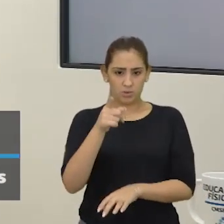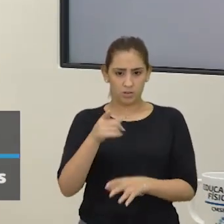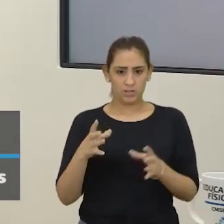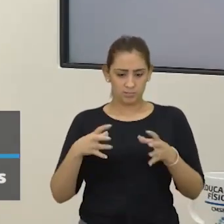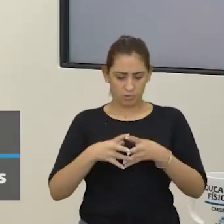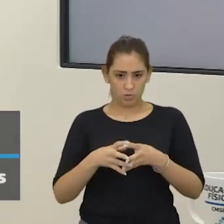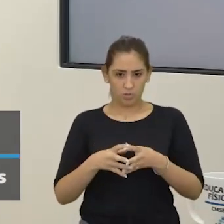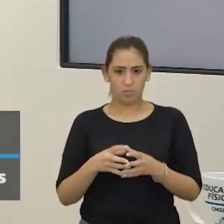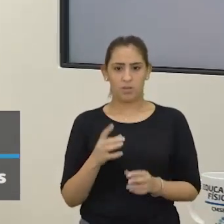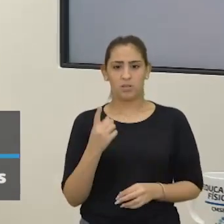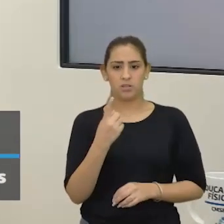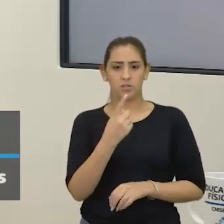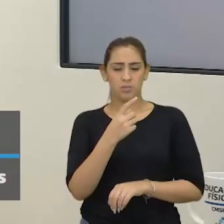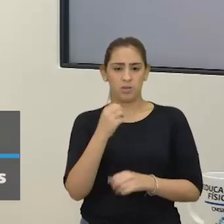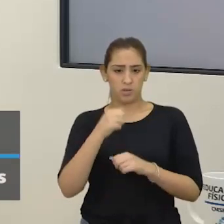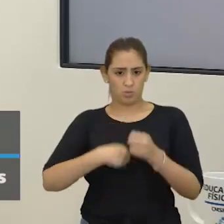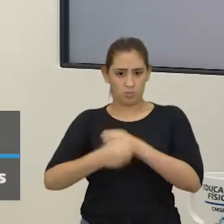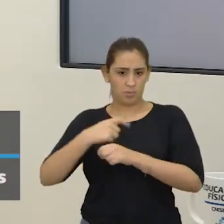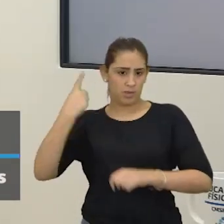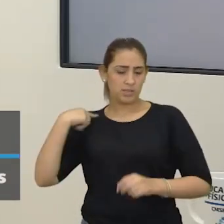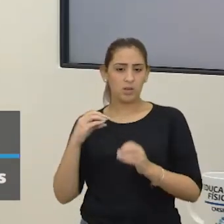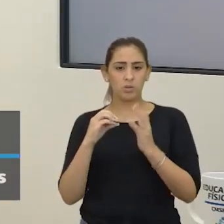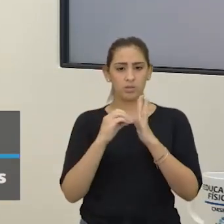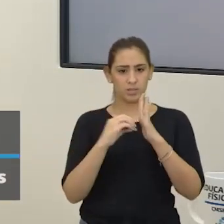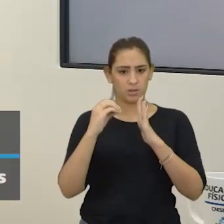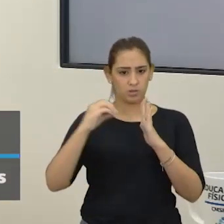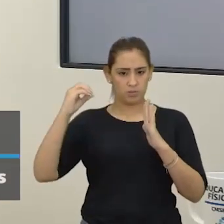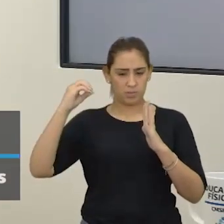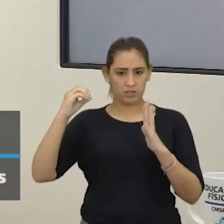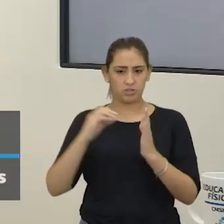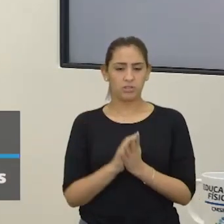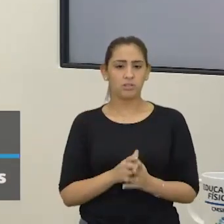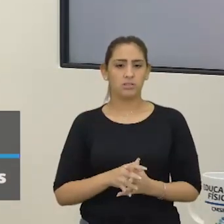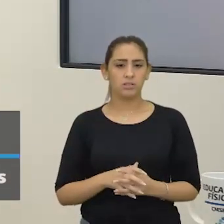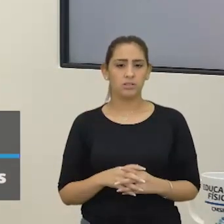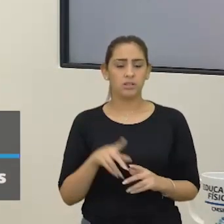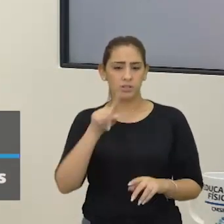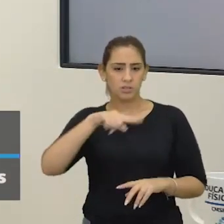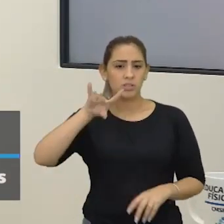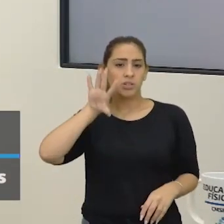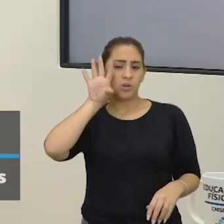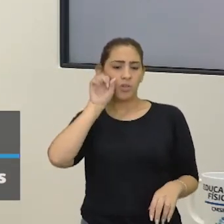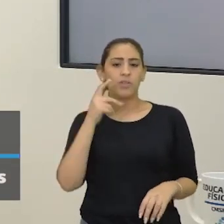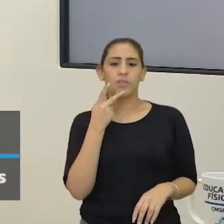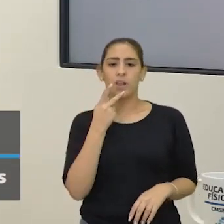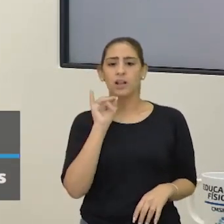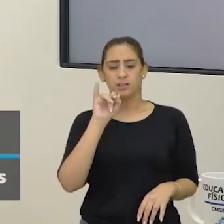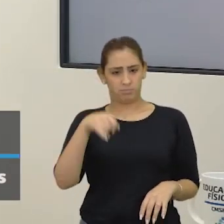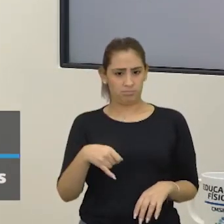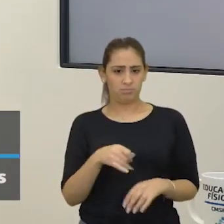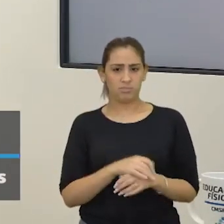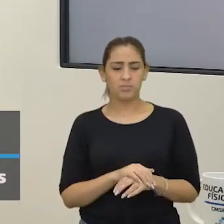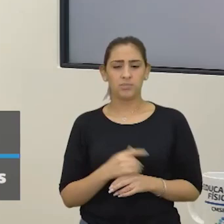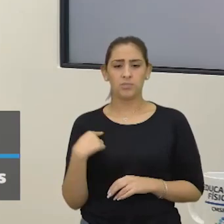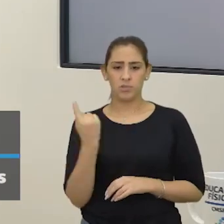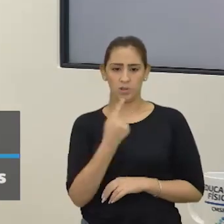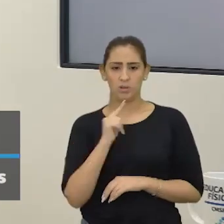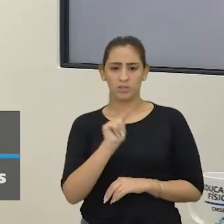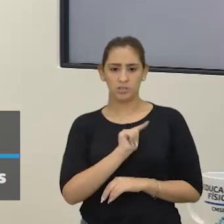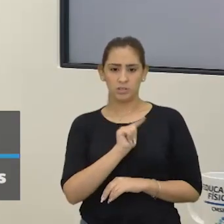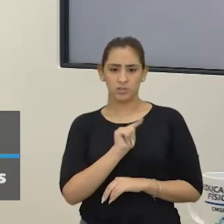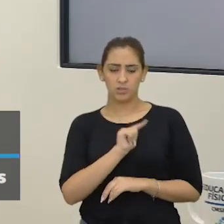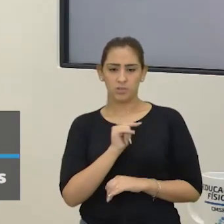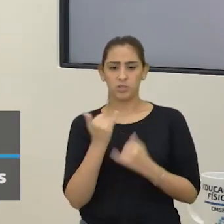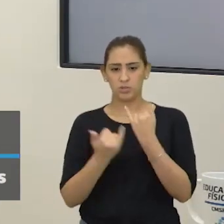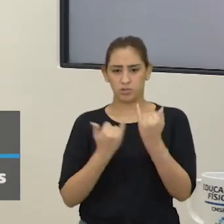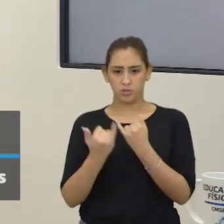nono, ano passado no Centro de Mídias, falamos sobre isso. Mas vocês ouvem falar, sim, né? Agora nós tivemos